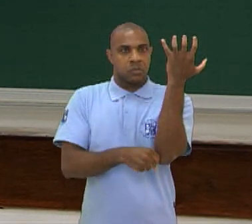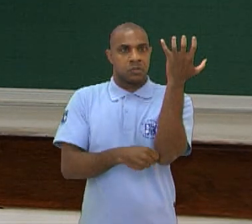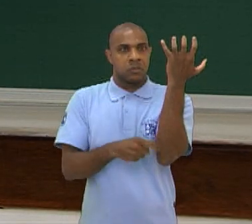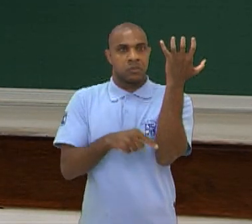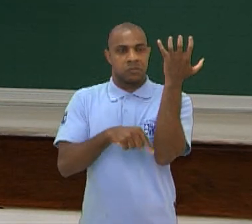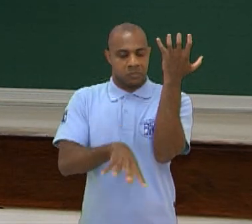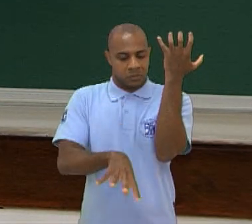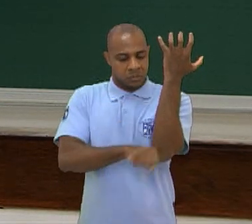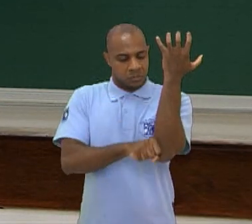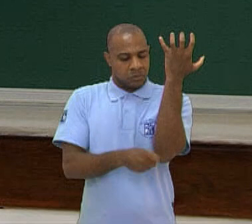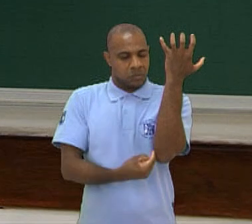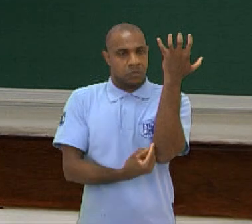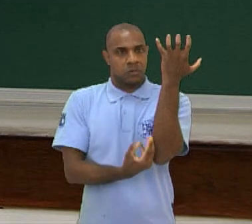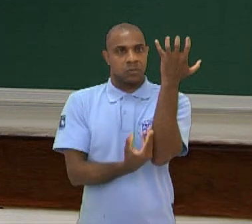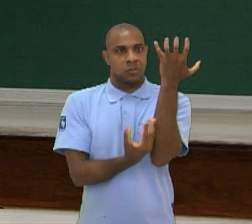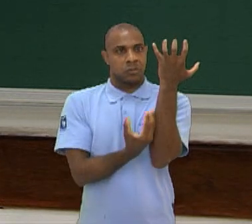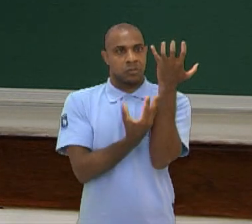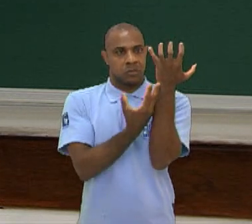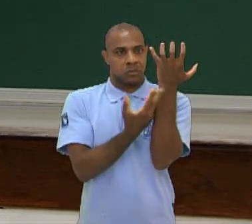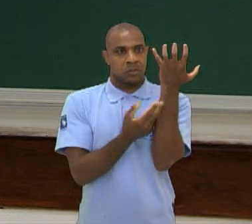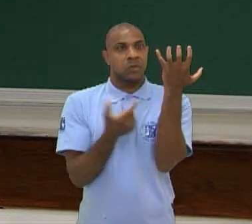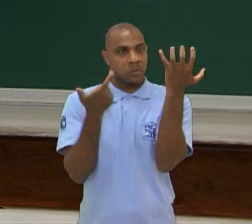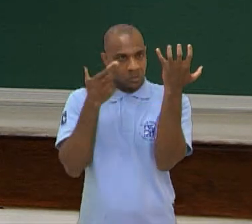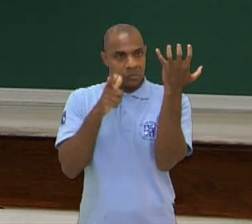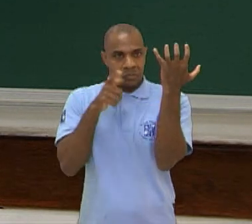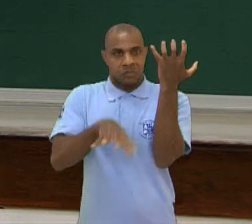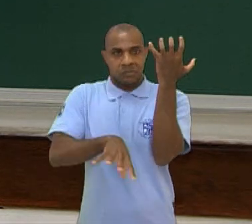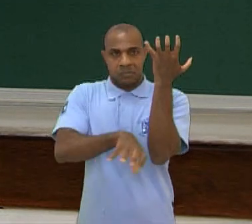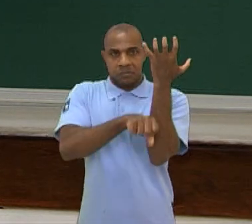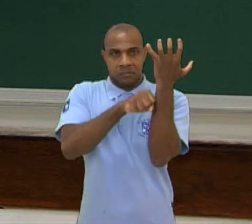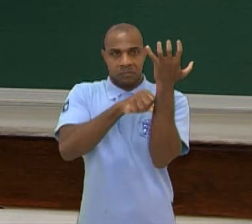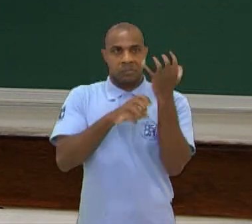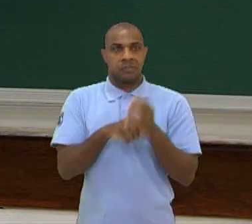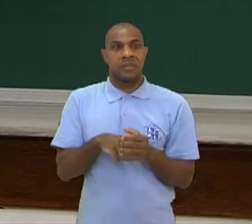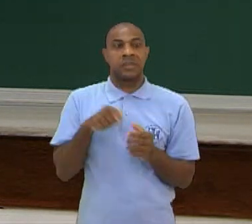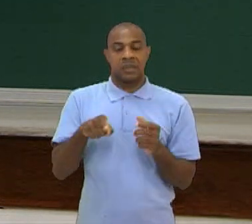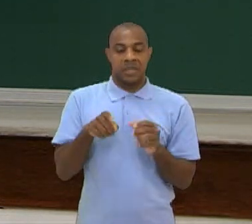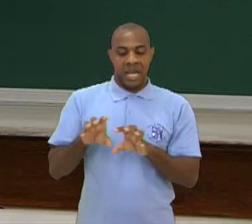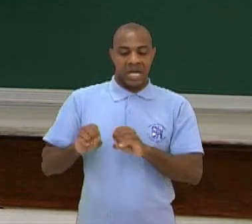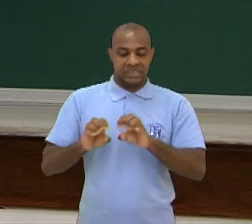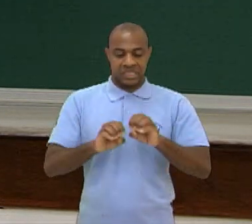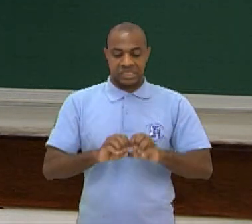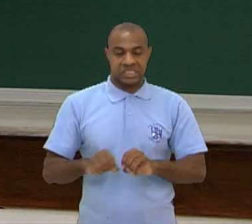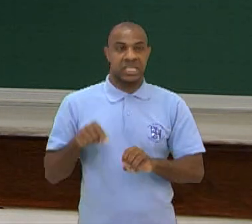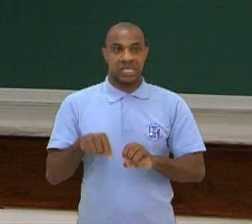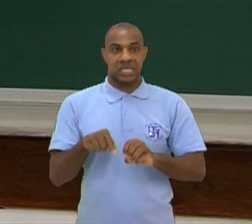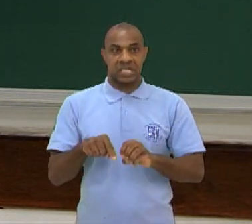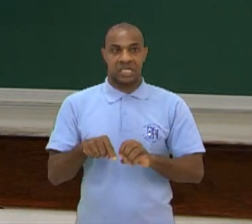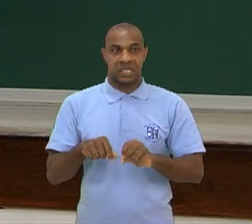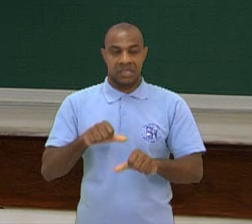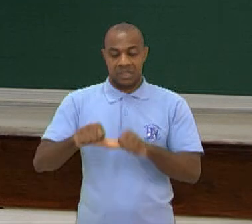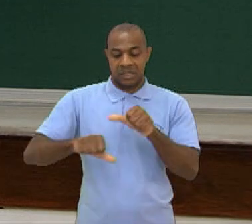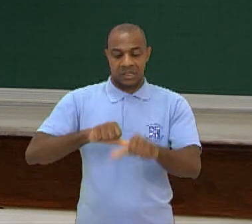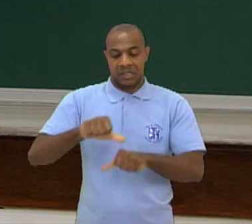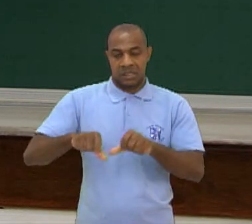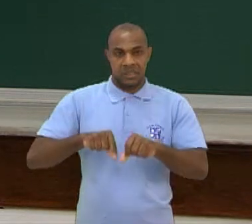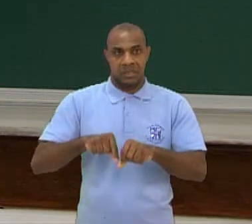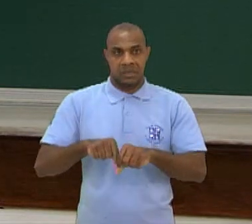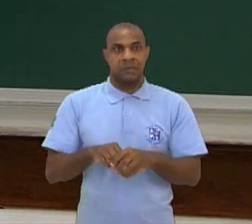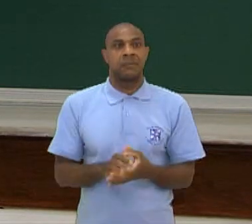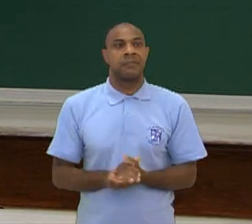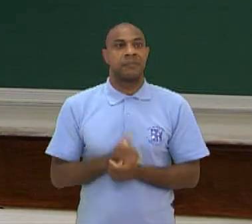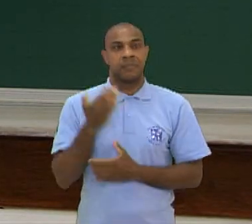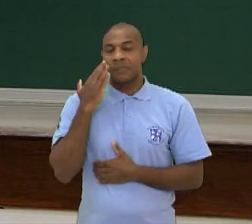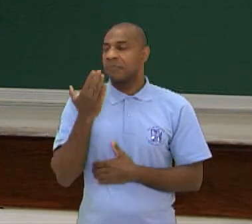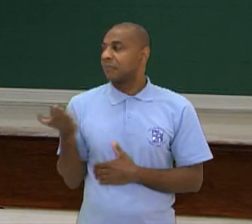e o nitrato consegue ser absorvido pelas plantas. Tá? Então, essas bactérias que transformam são as bactérias